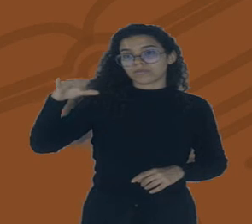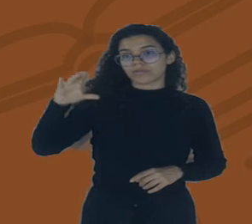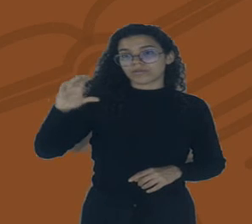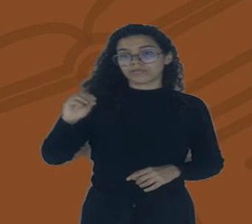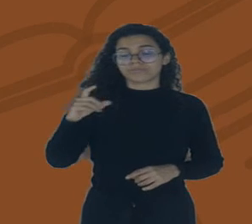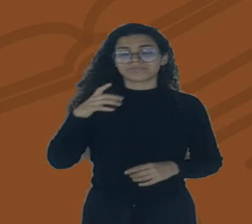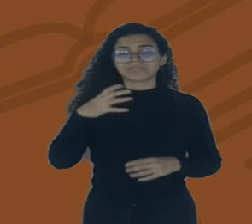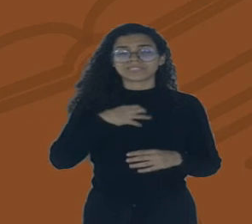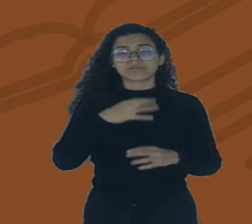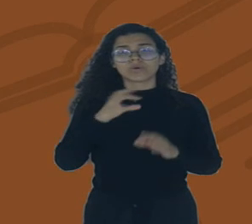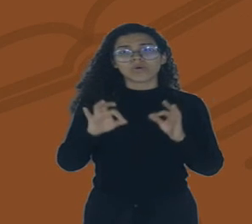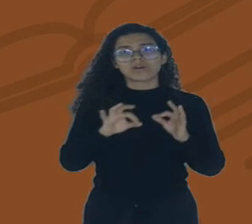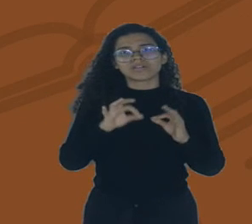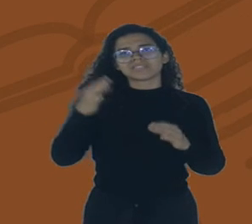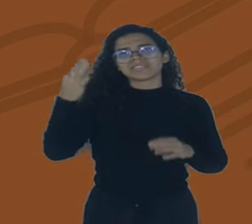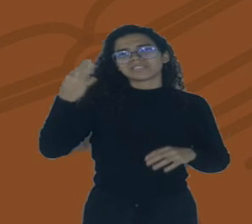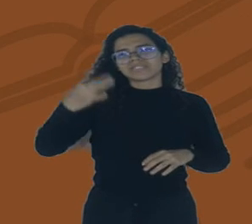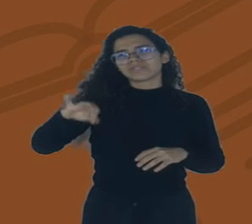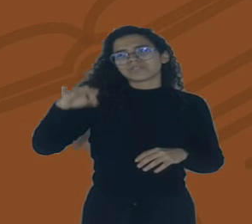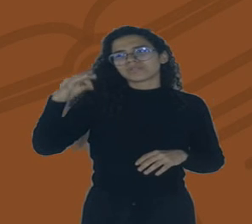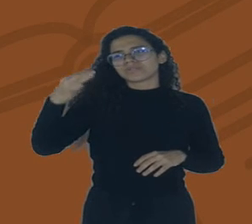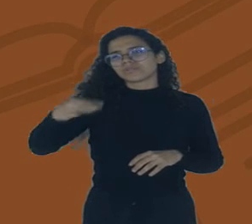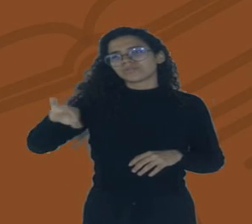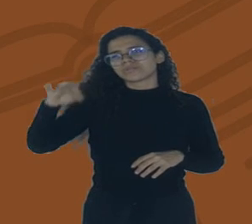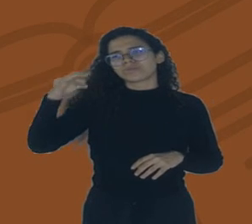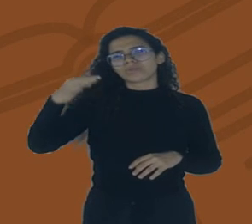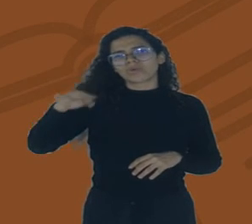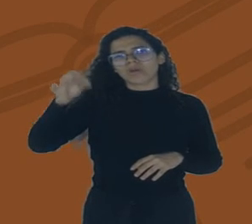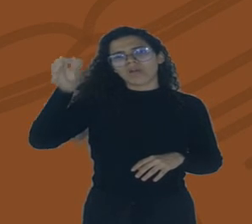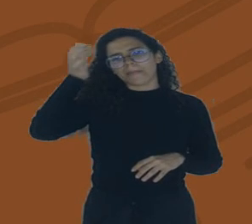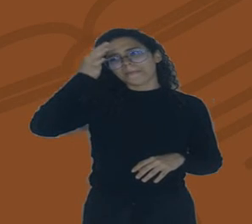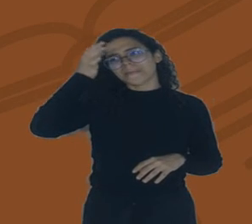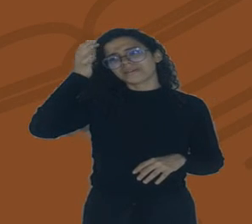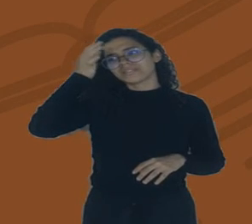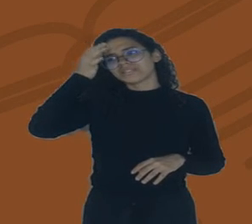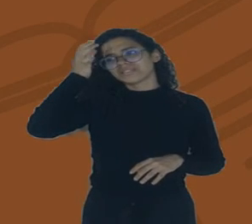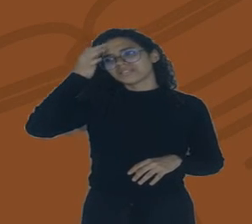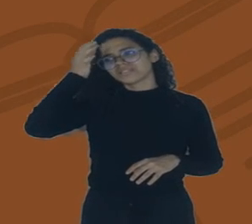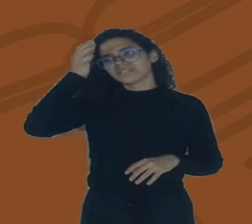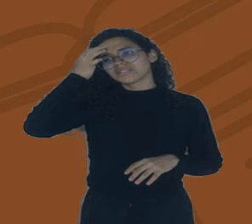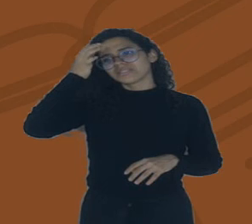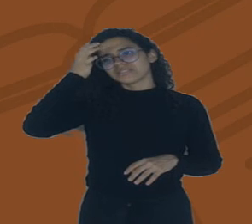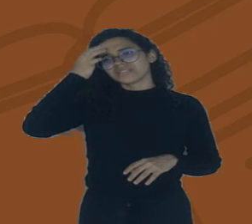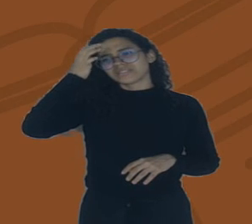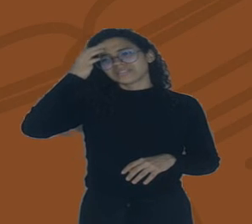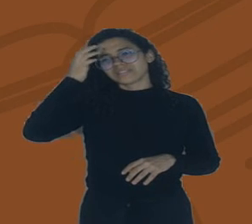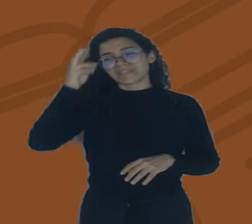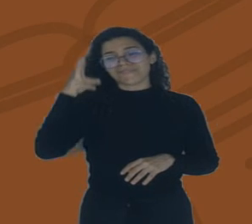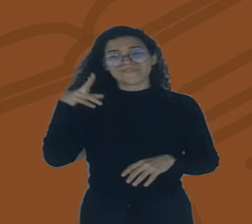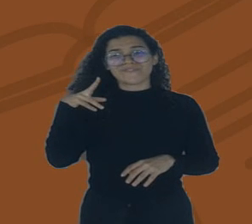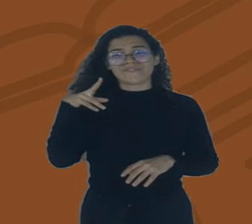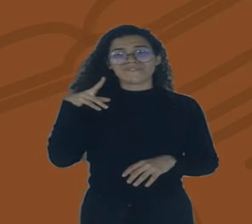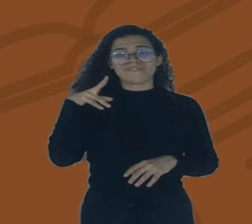dor de cabeça, né? Uma dor de cabeça que a gente chama de dor de cabeça súbita, né? De forma bastante